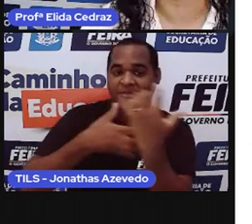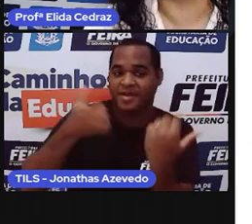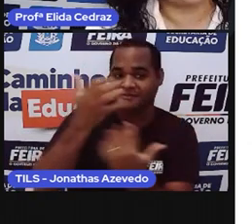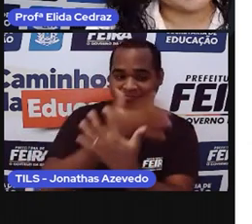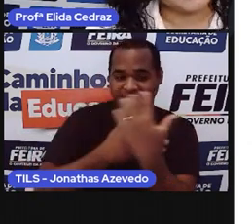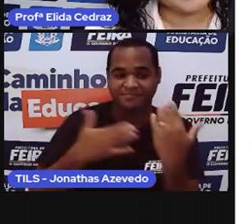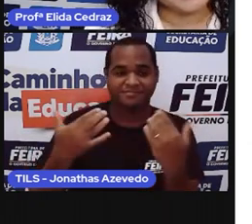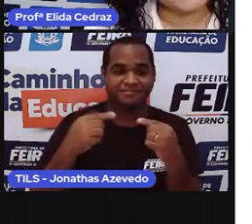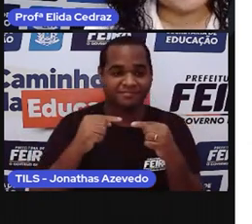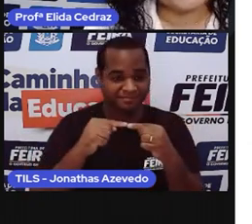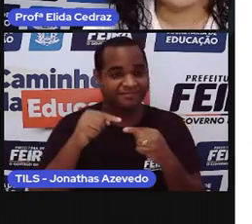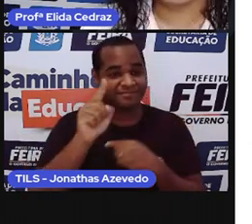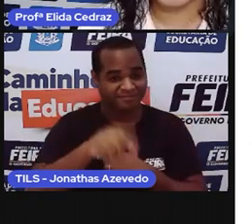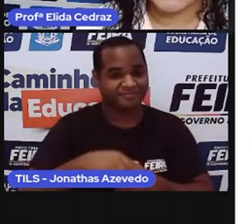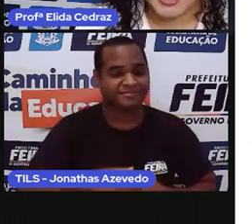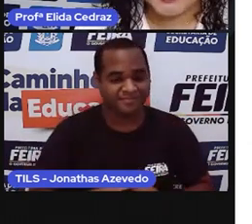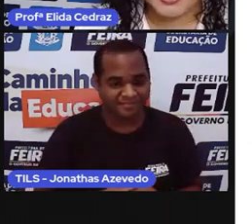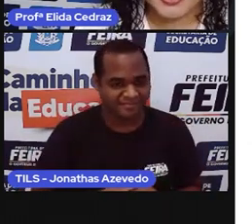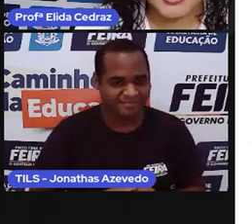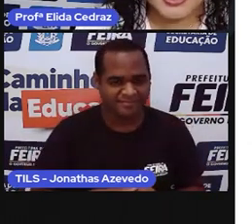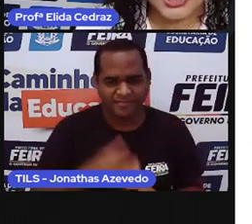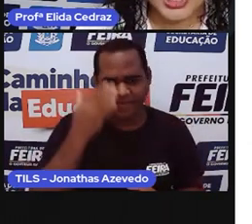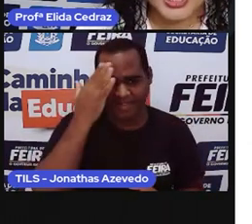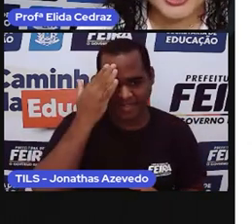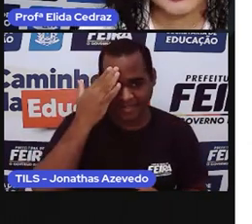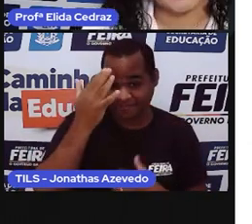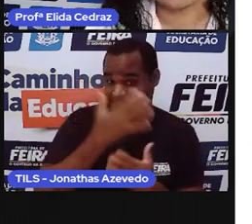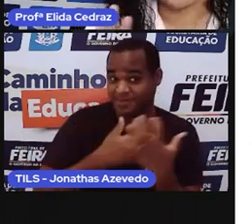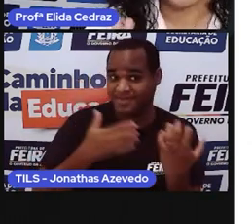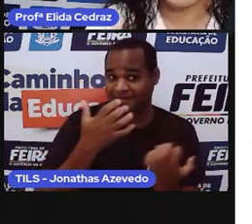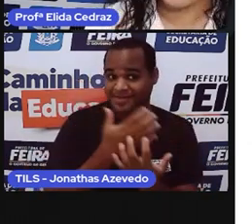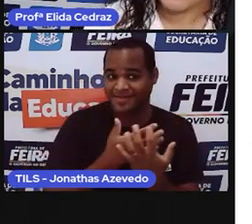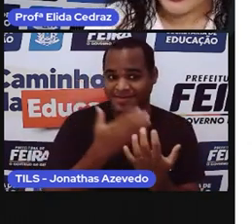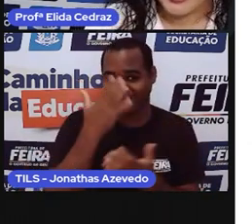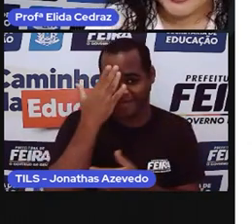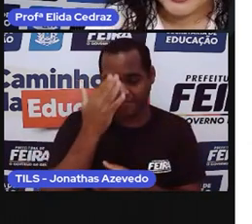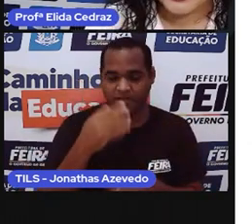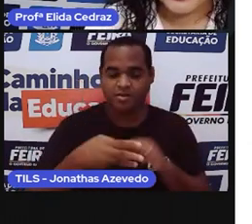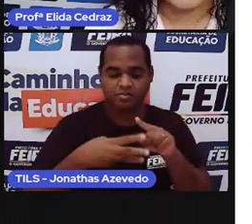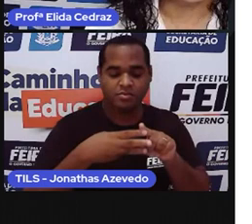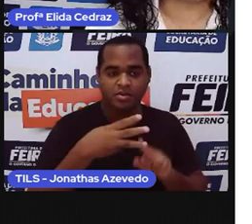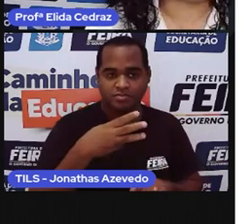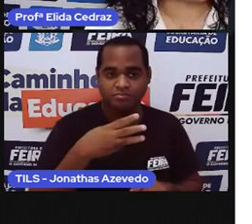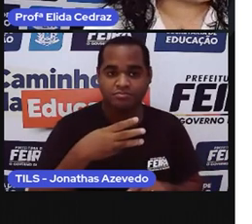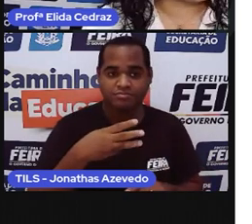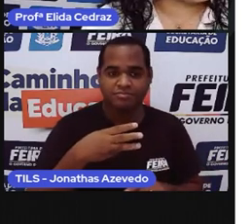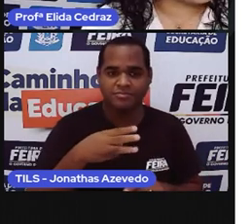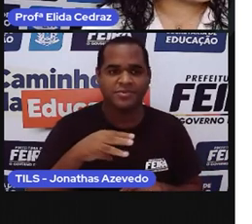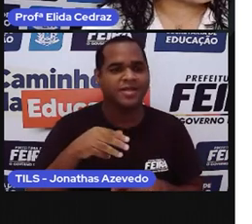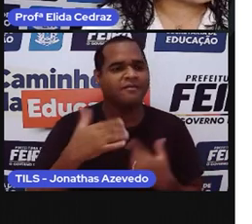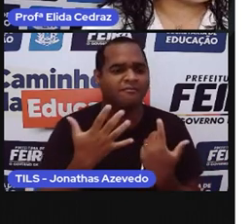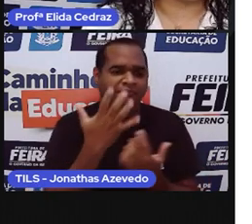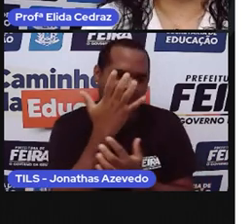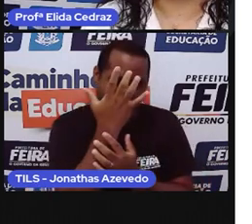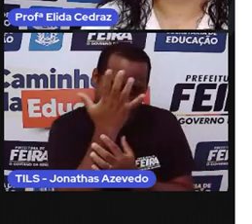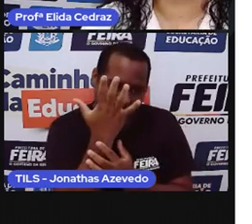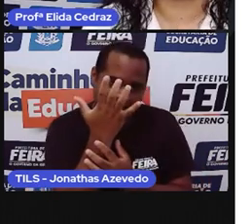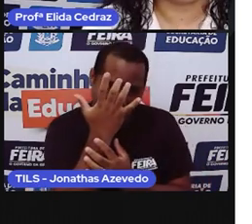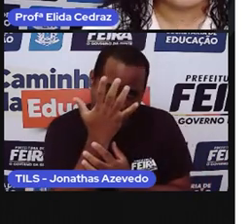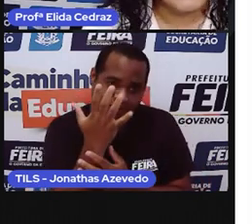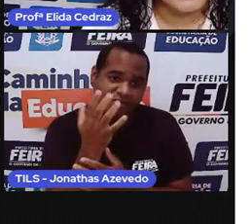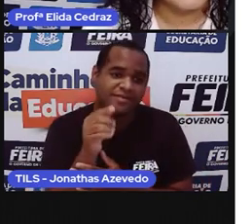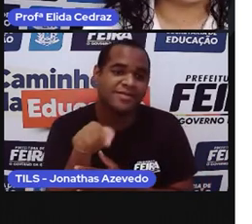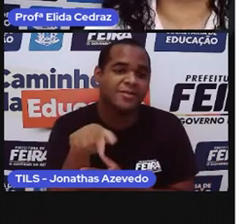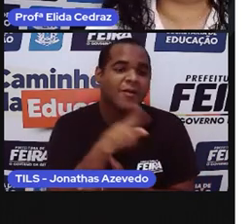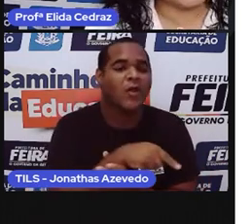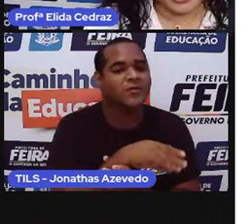roda cantando. Você sabe cantar as cantigas? A Pró escolheu três. São bem fáceis e